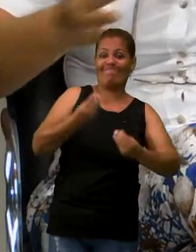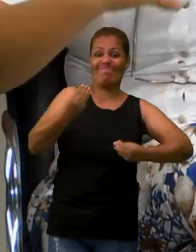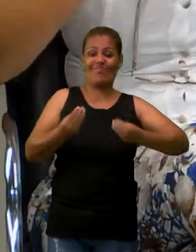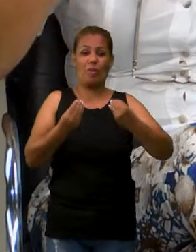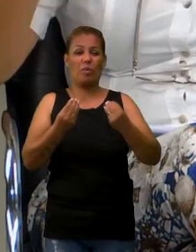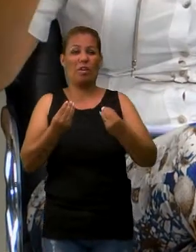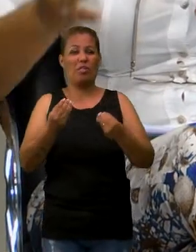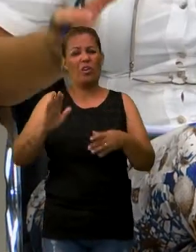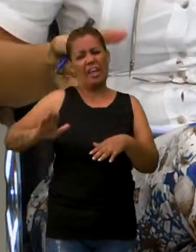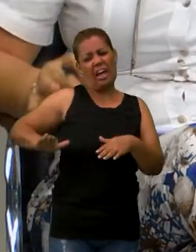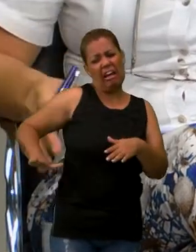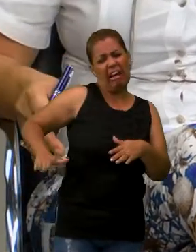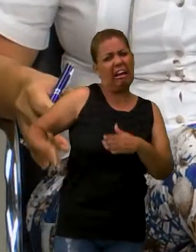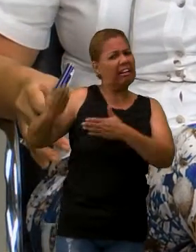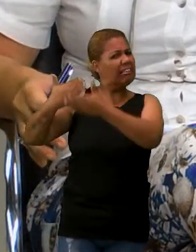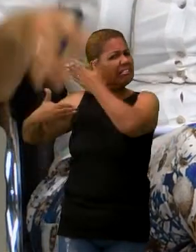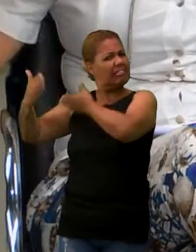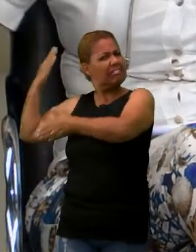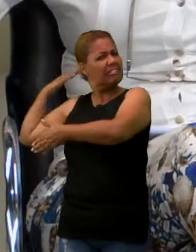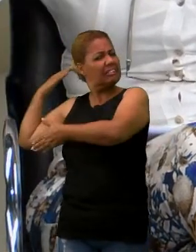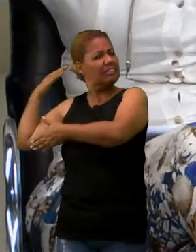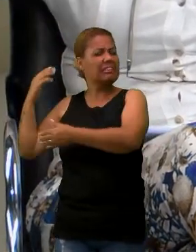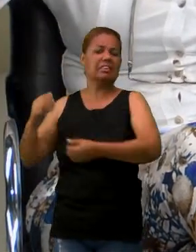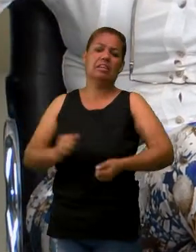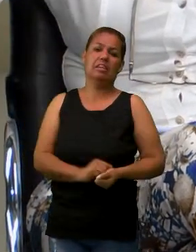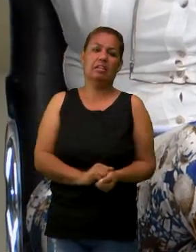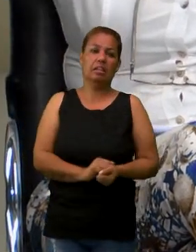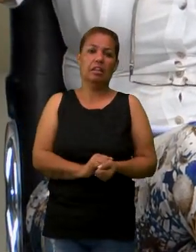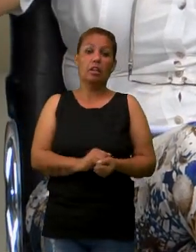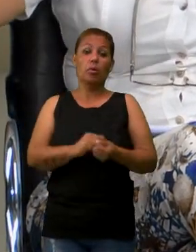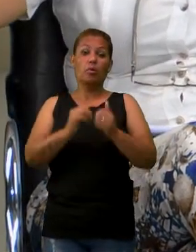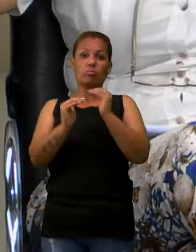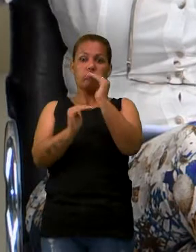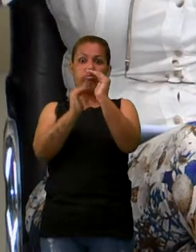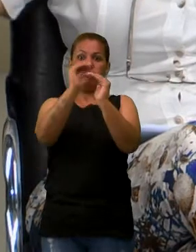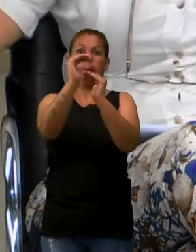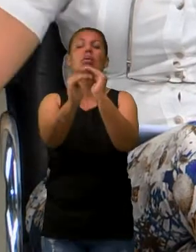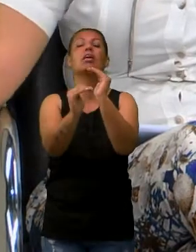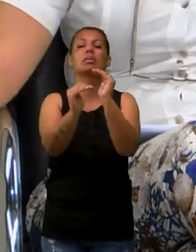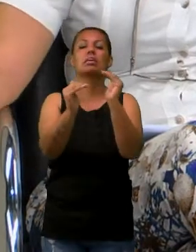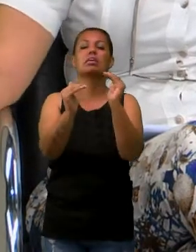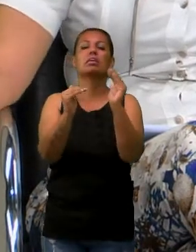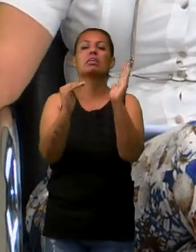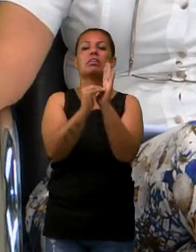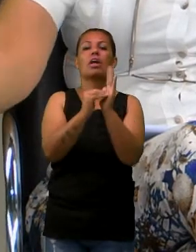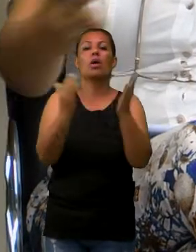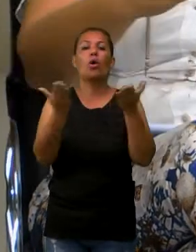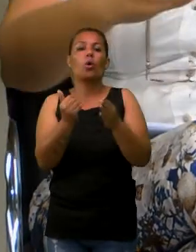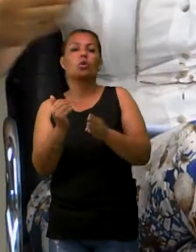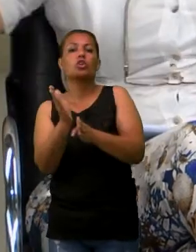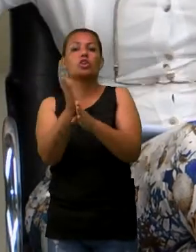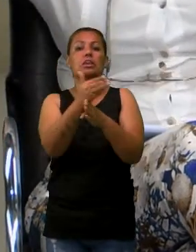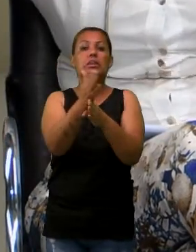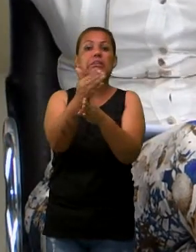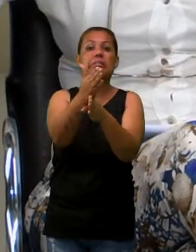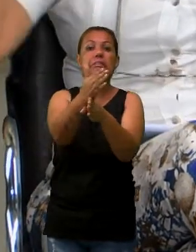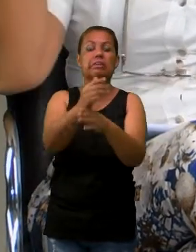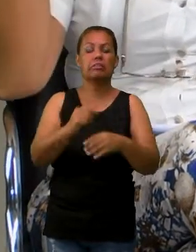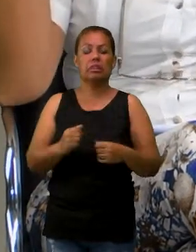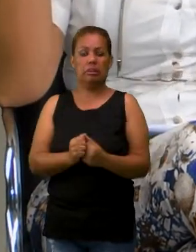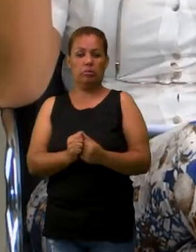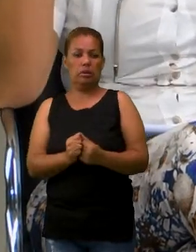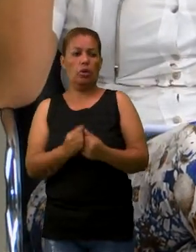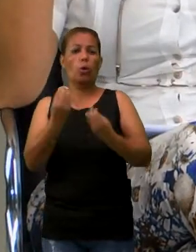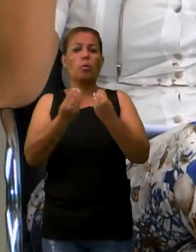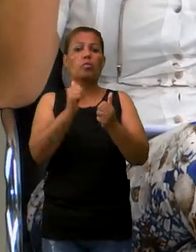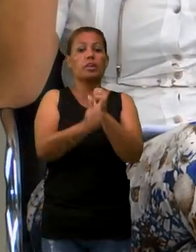infância é como é que foi essa evolução até chegar hoje nessa vela adaptada como é que seja foi esse